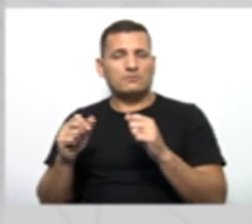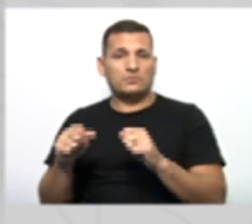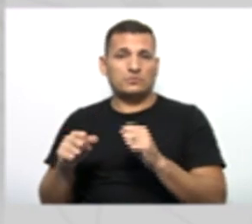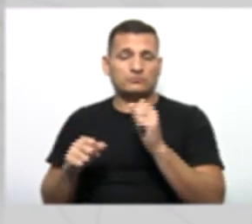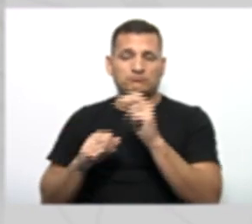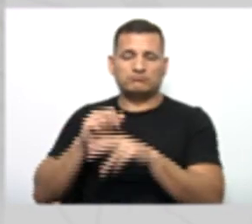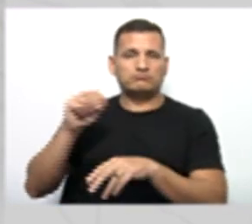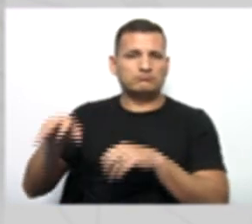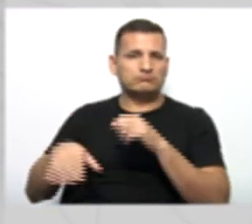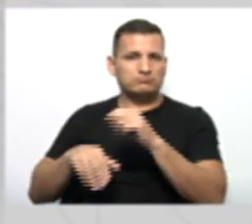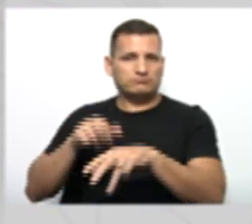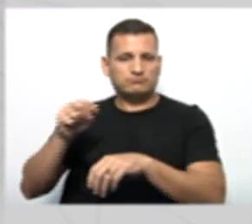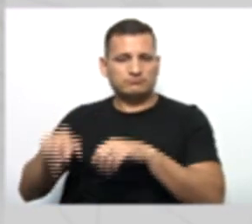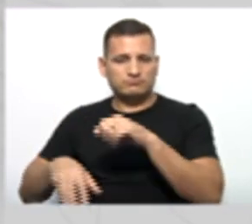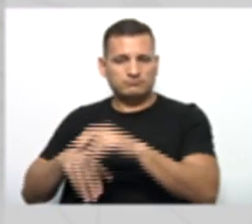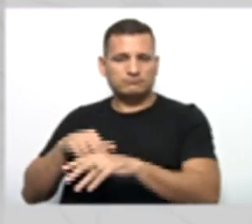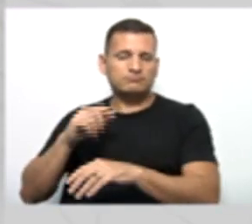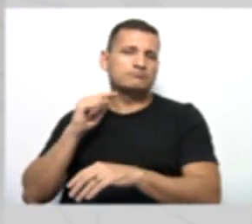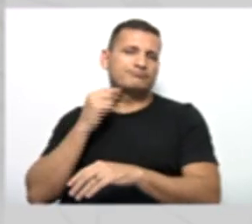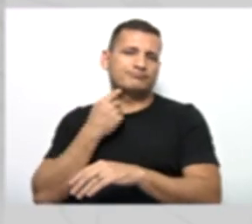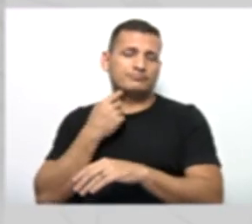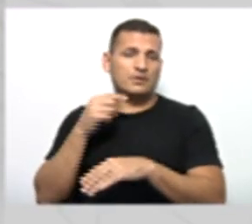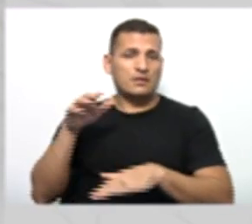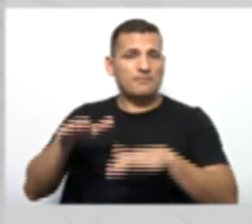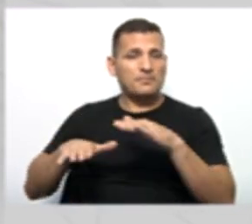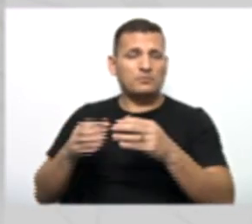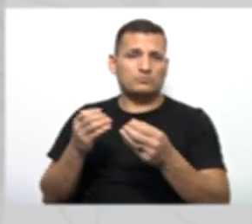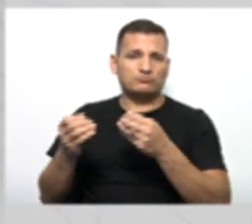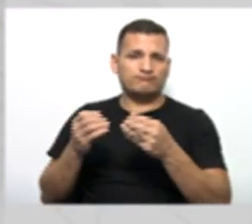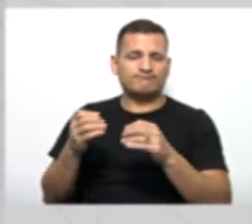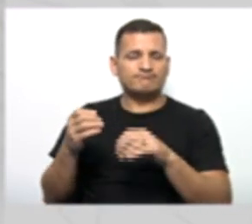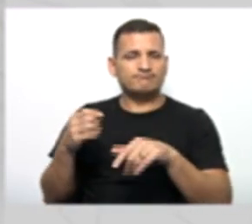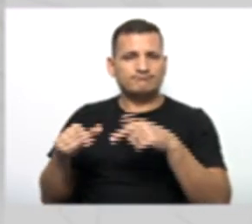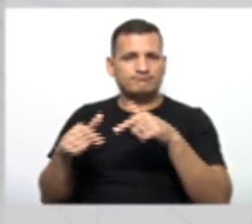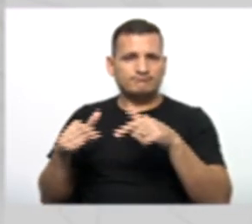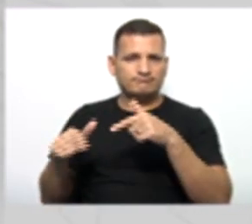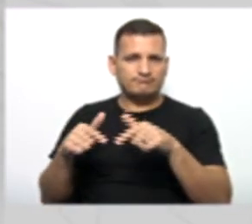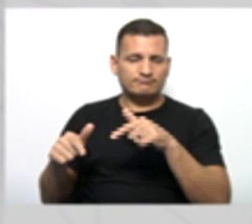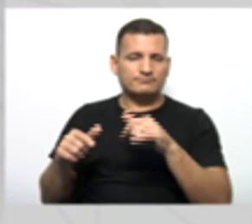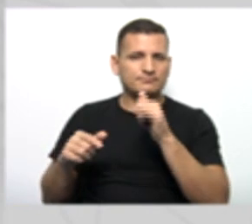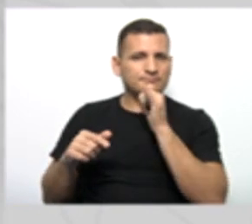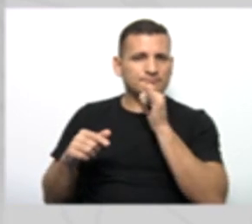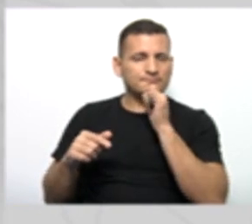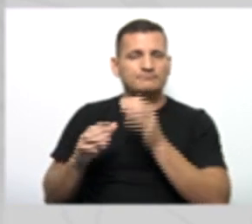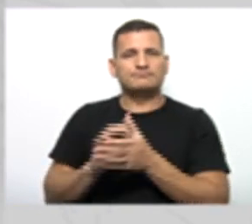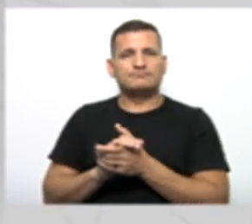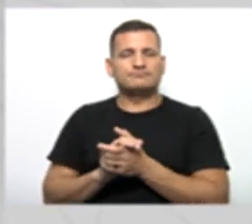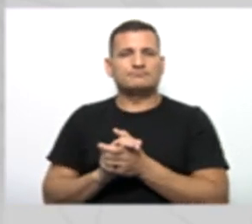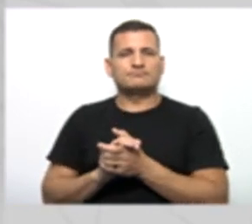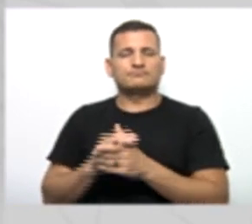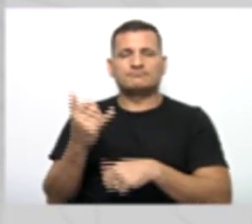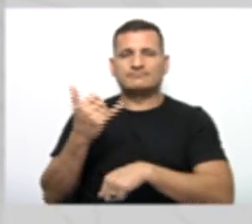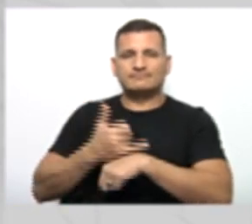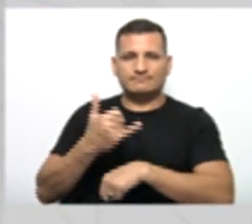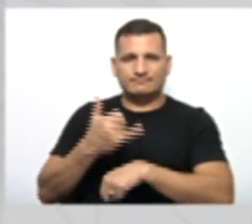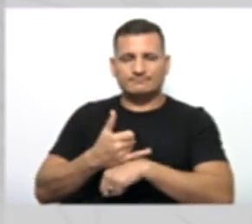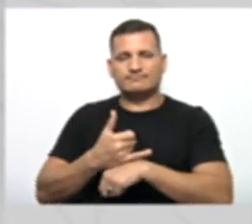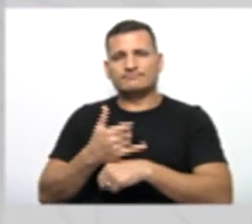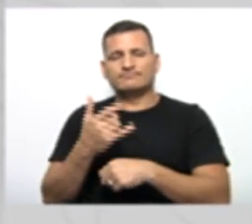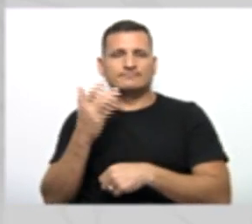poluir dependendo de como ela for desenvolvida. Por exemplo, a atividade de mineração é uma